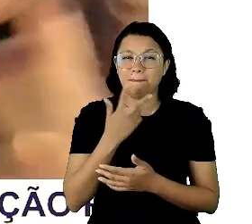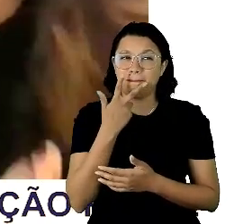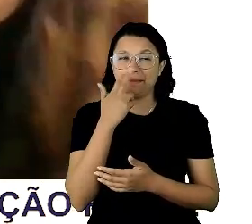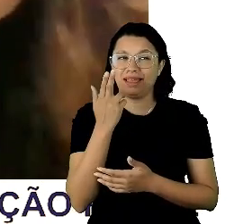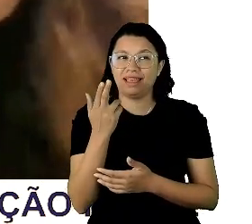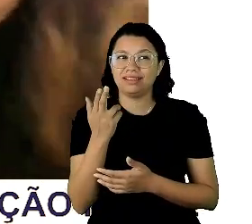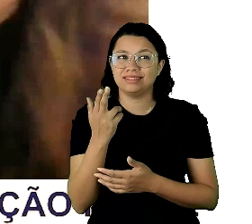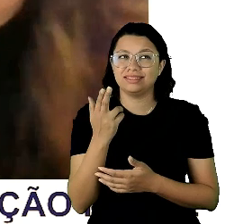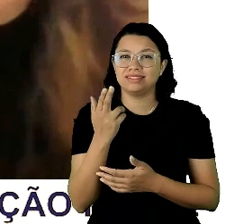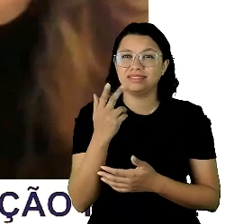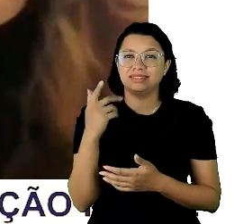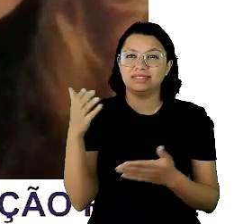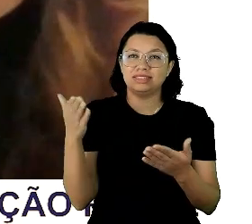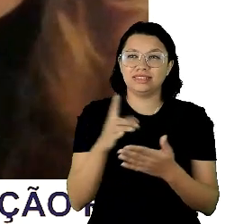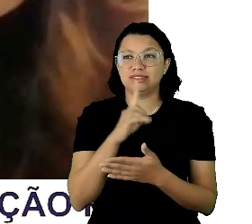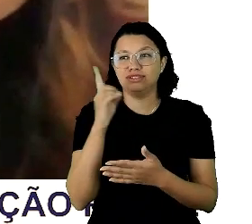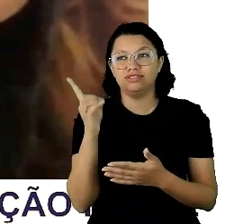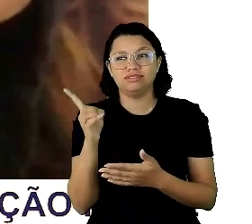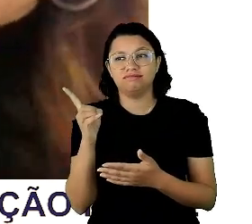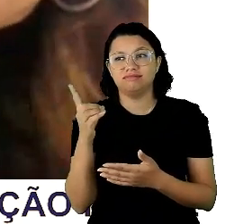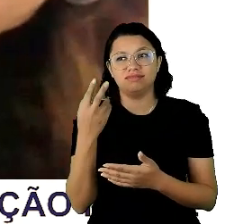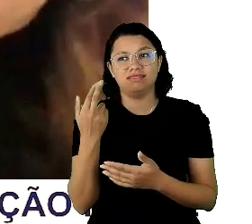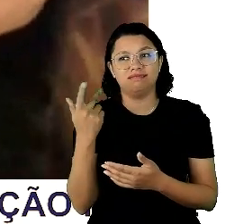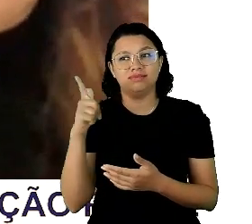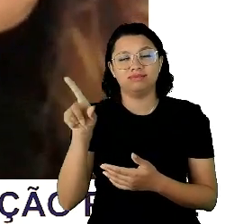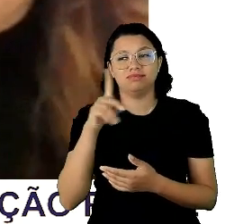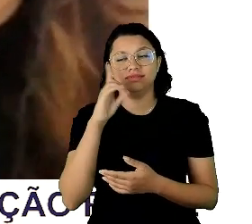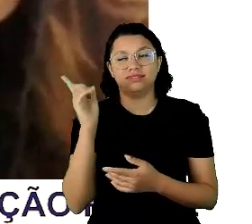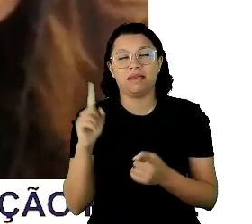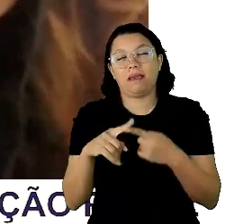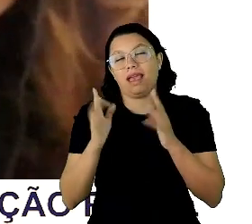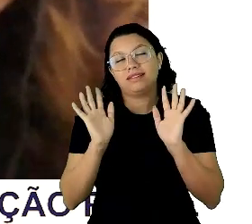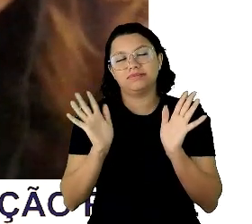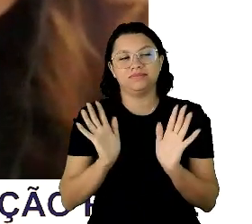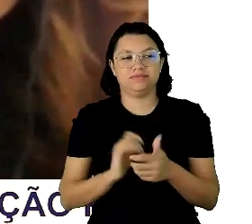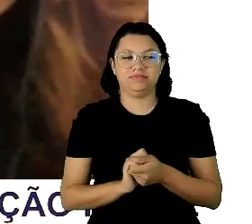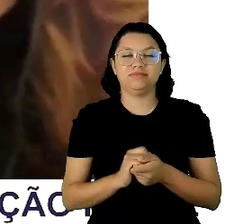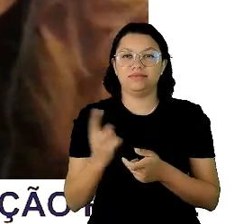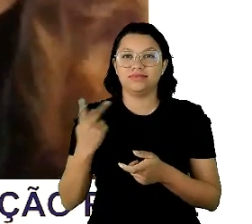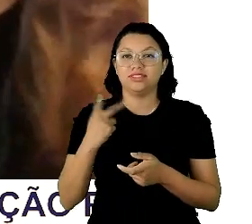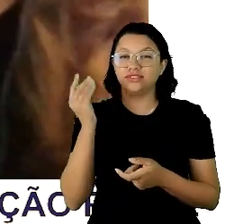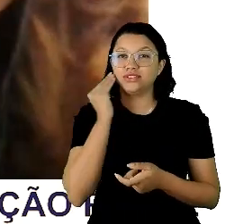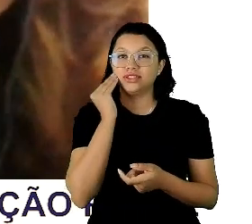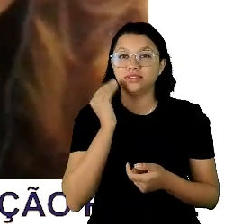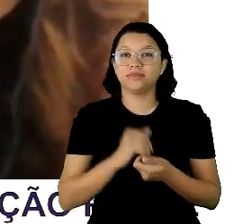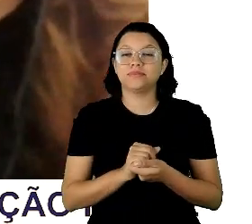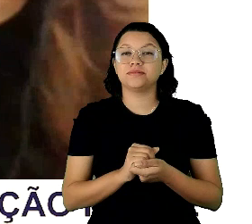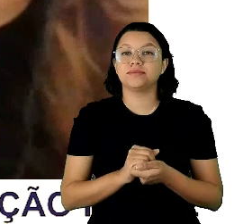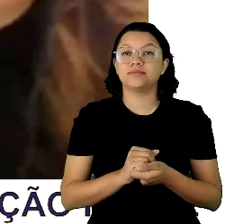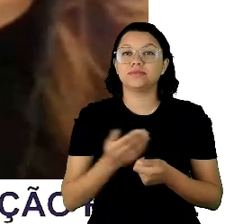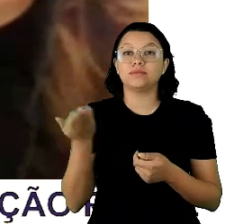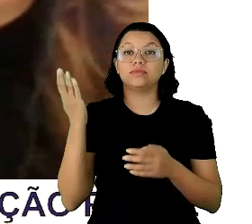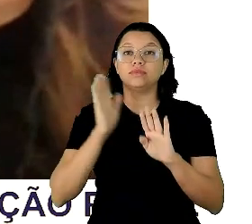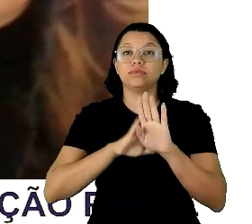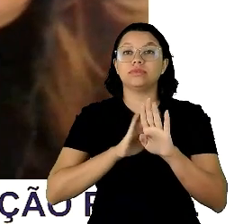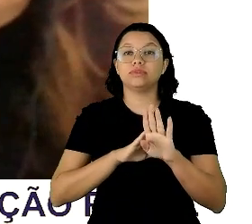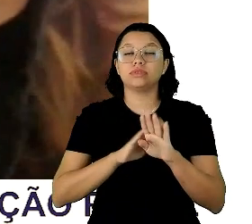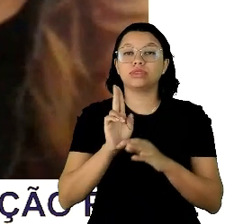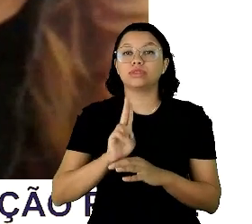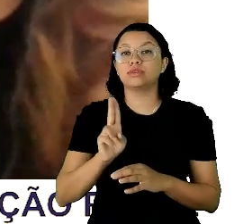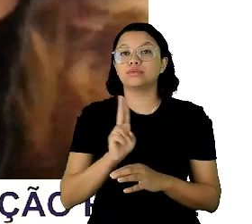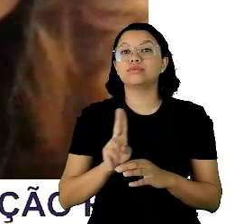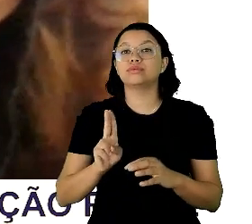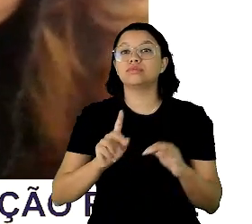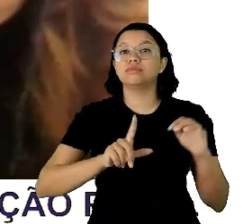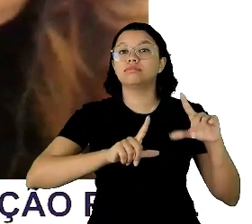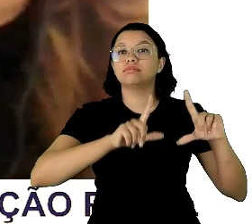de um dia não sai muito igual ao do outro. Mas, enfim, a gente vai tentando. Vou começar pelo fundo, eu uso um fundo de